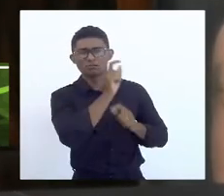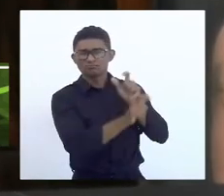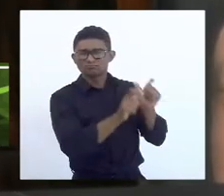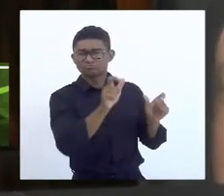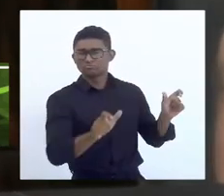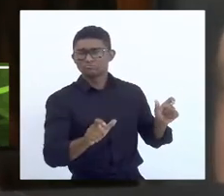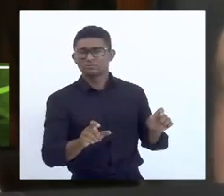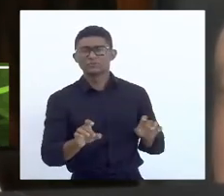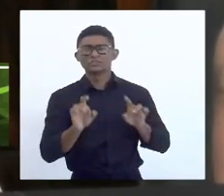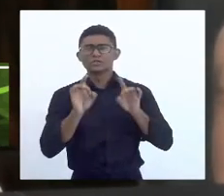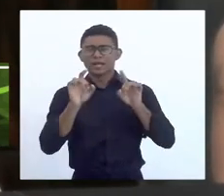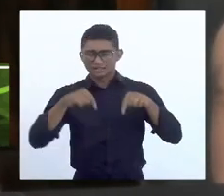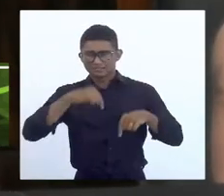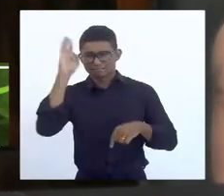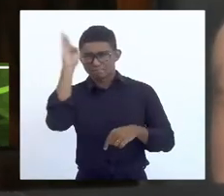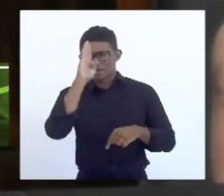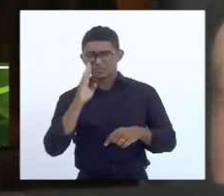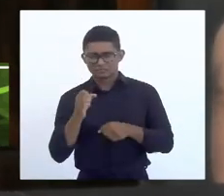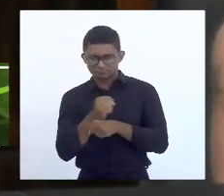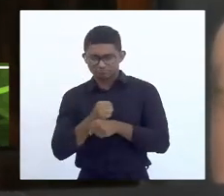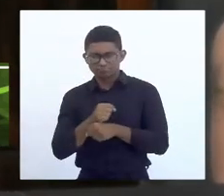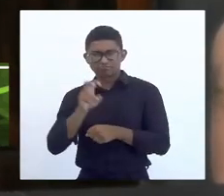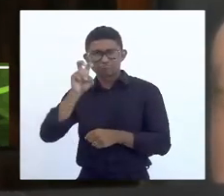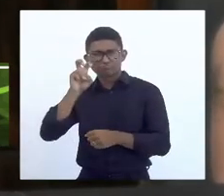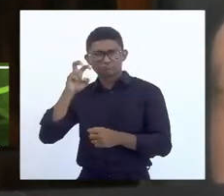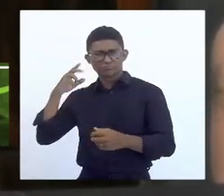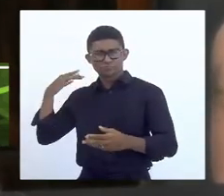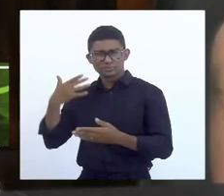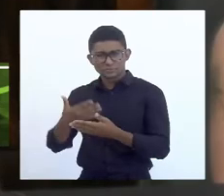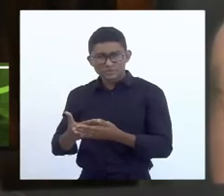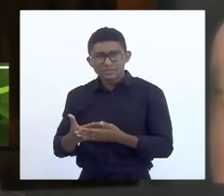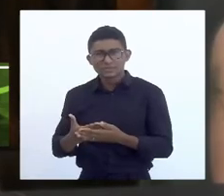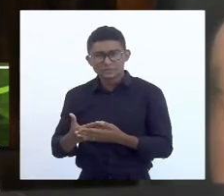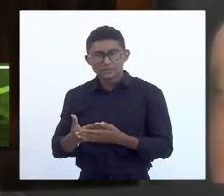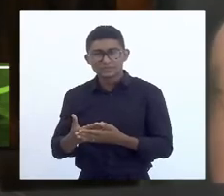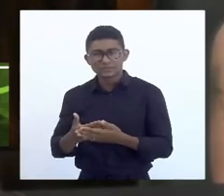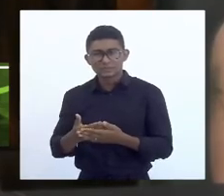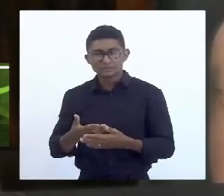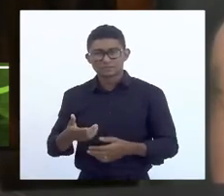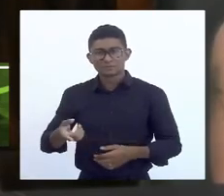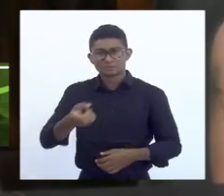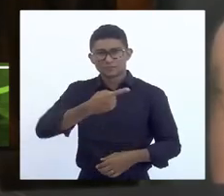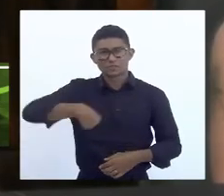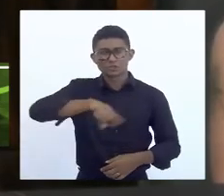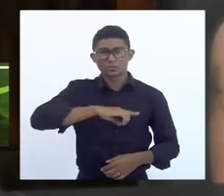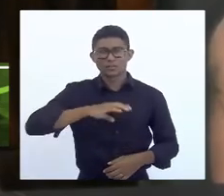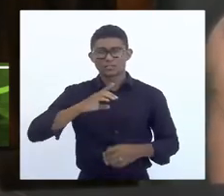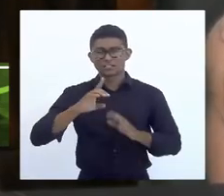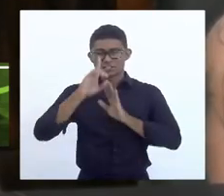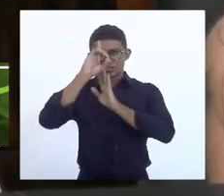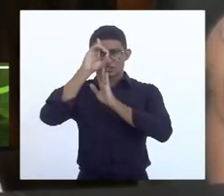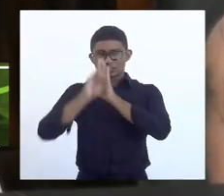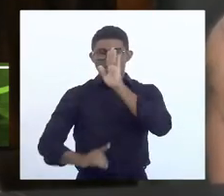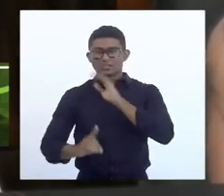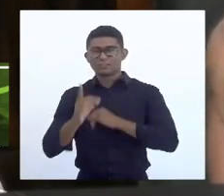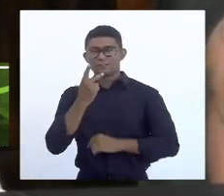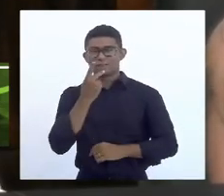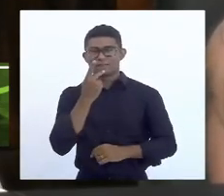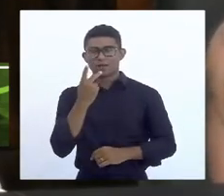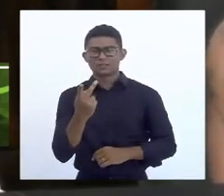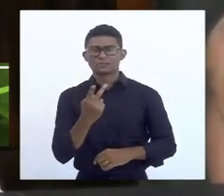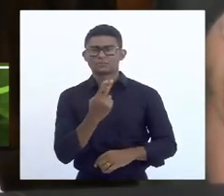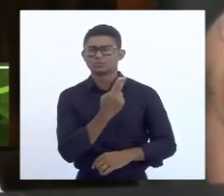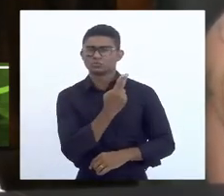de 5 anos, nós temos direito de dizer o nosso nome